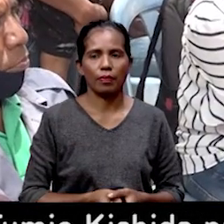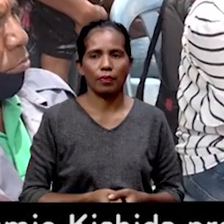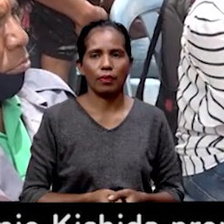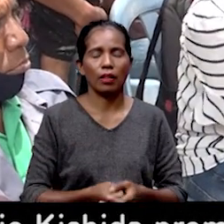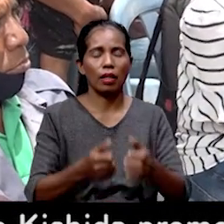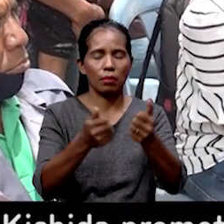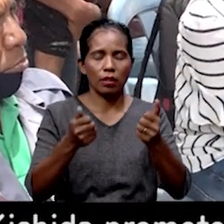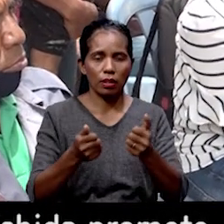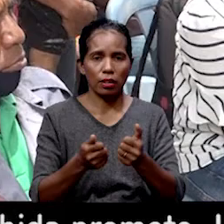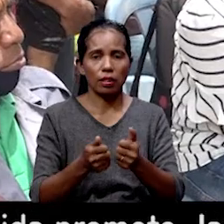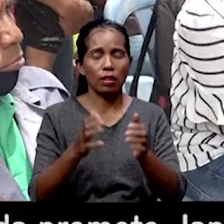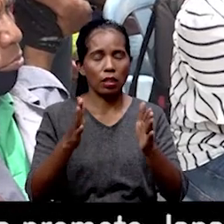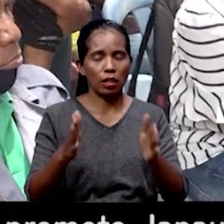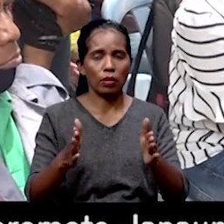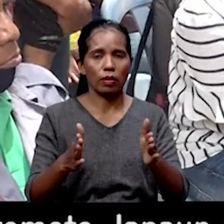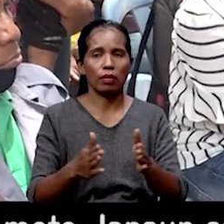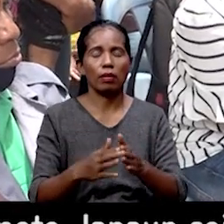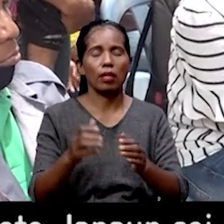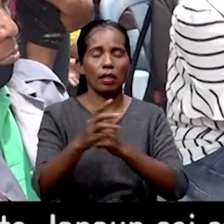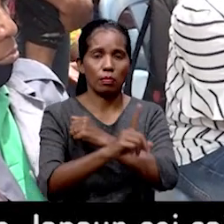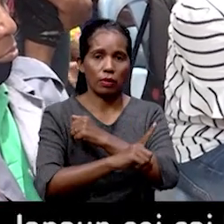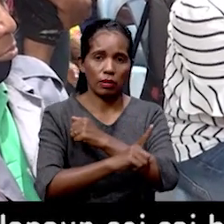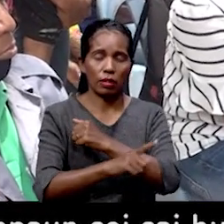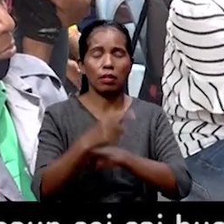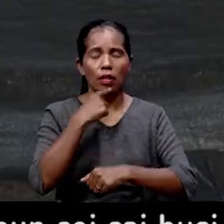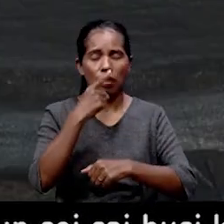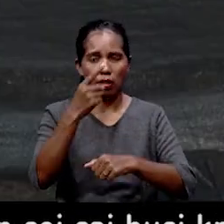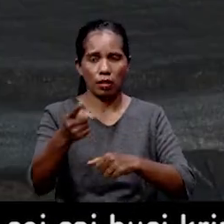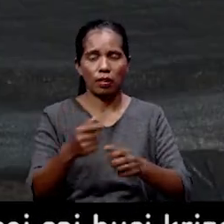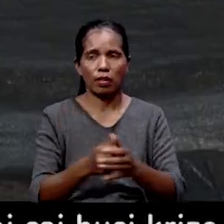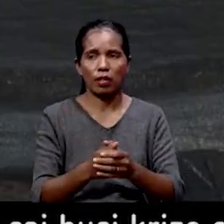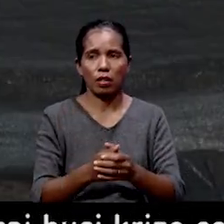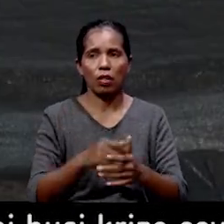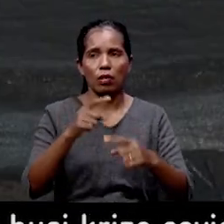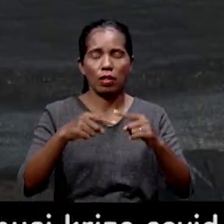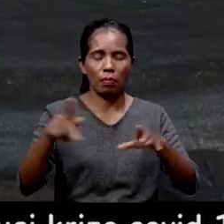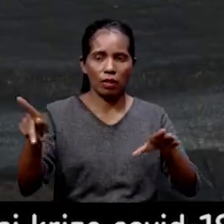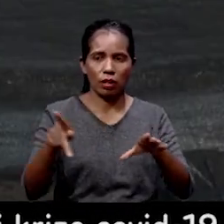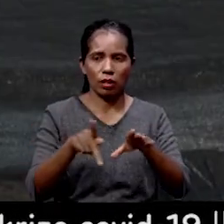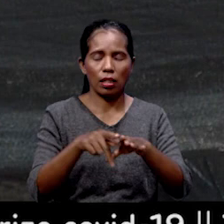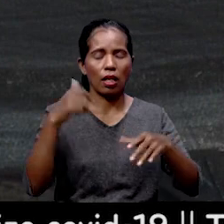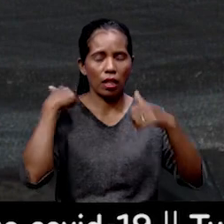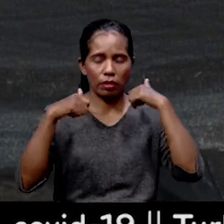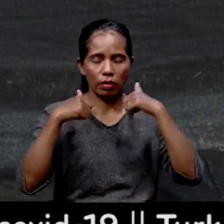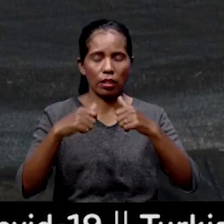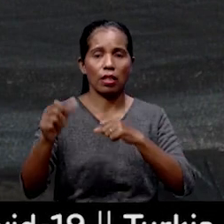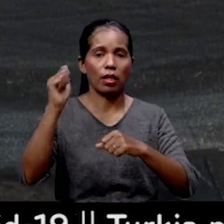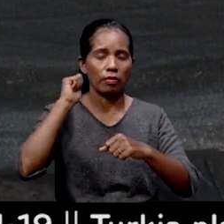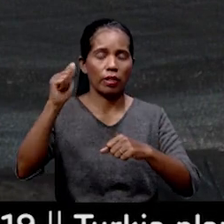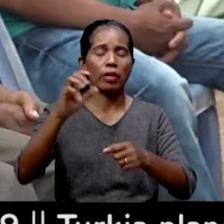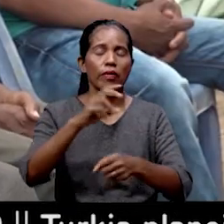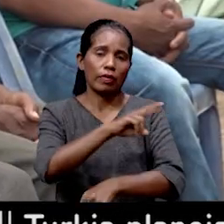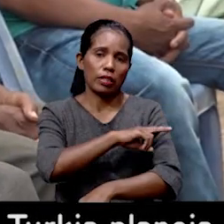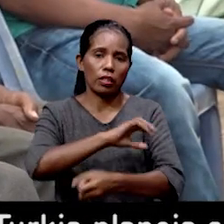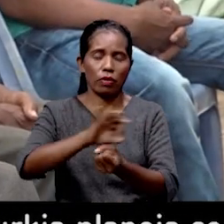Administrador posto administrativo Likisa Vila, Alberto Rosa Gomes, ato exigência, né? Banhira participa em atividade campanha vacina COVID-19